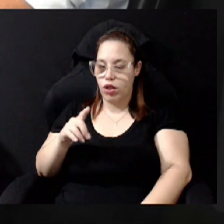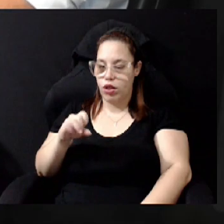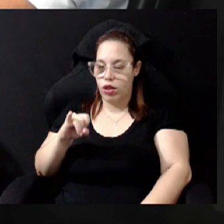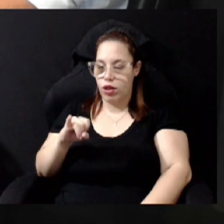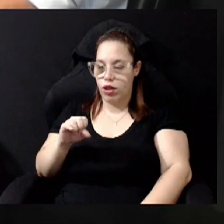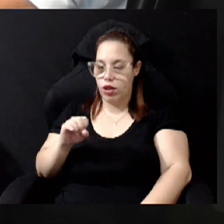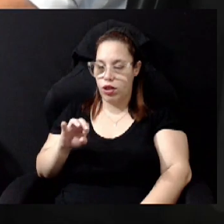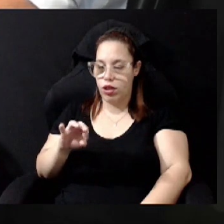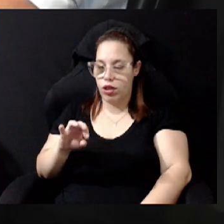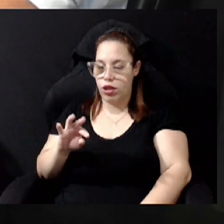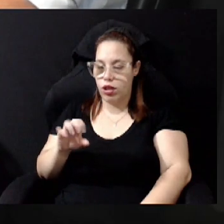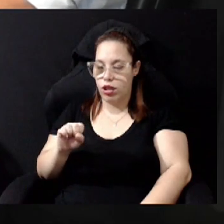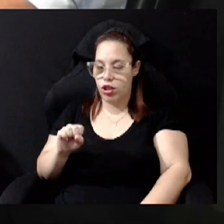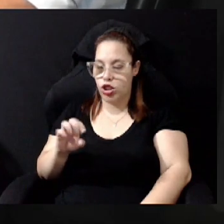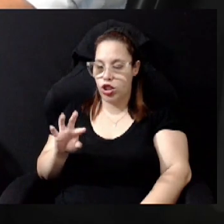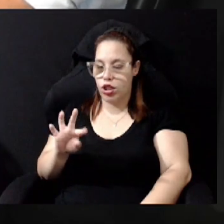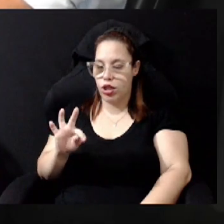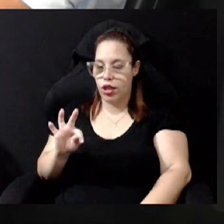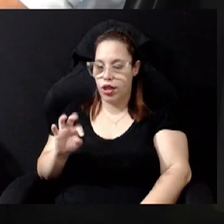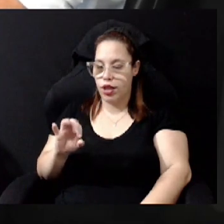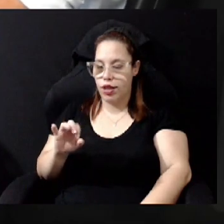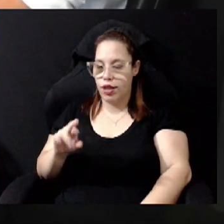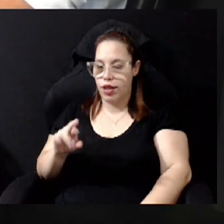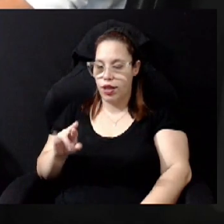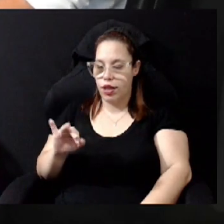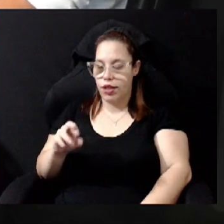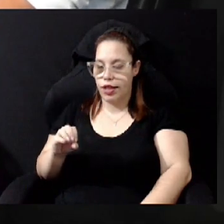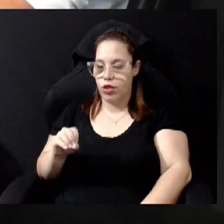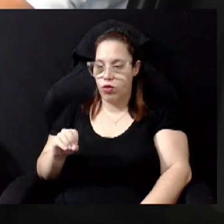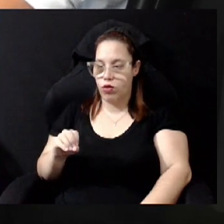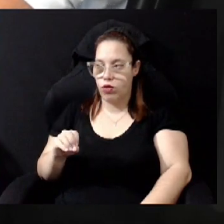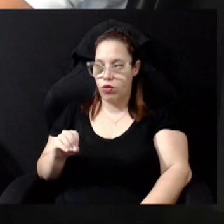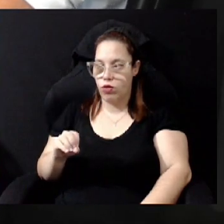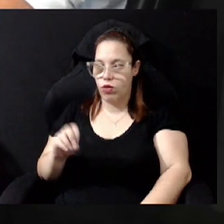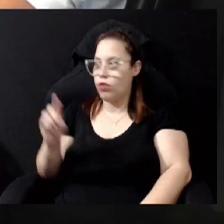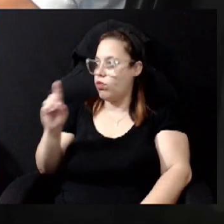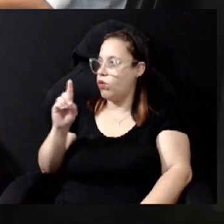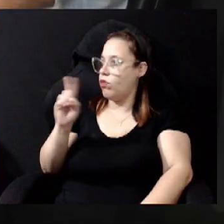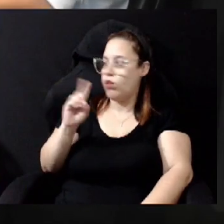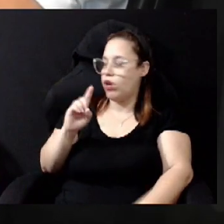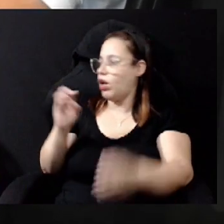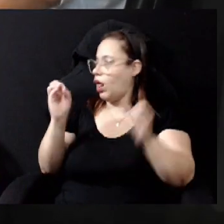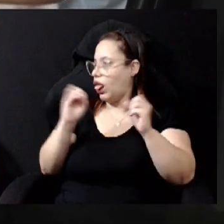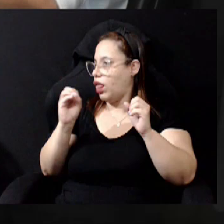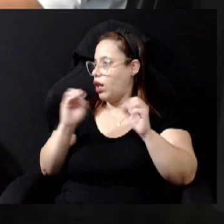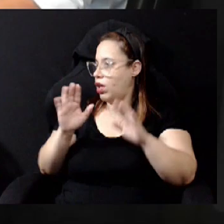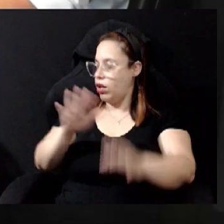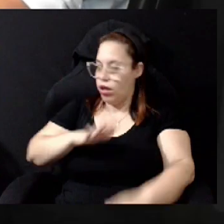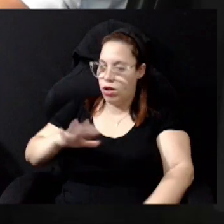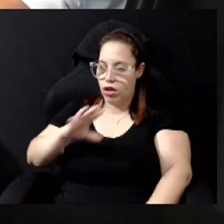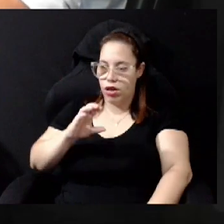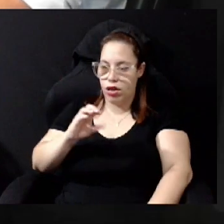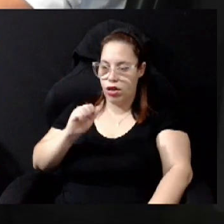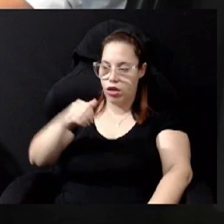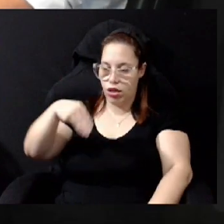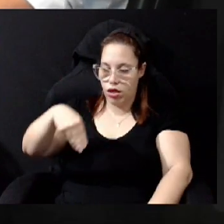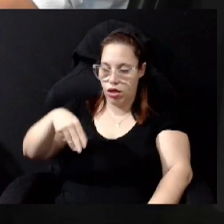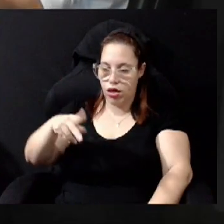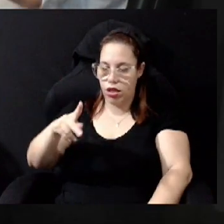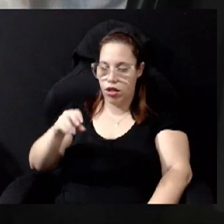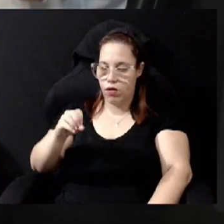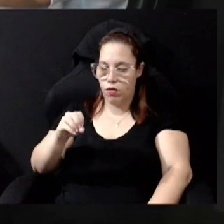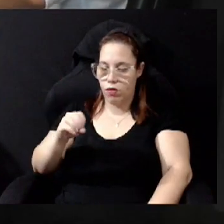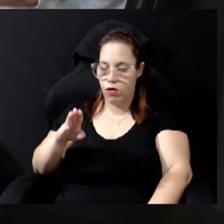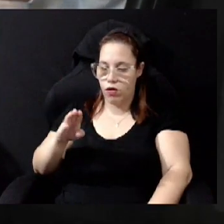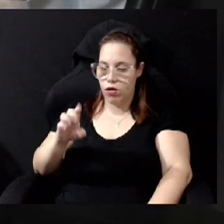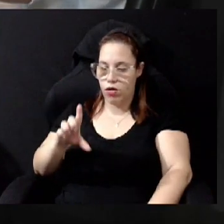distrito do Ouro Verde ou lá não é considerado não é nada, nenhum dos dois. Região do Campo Belo. Região do Campo Belo e região do São José. Tá. Então nós vamos